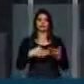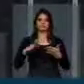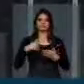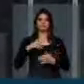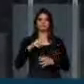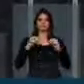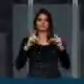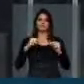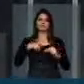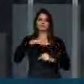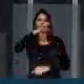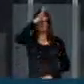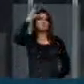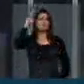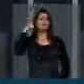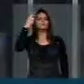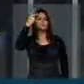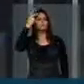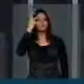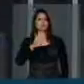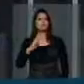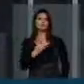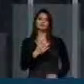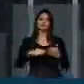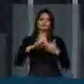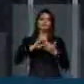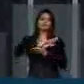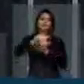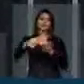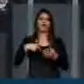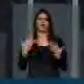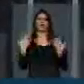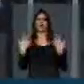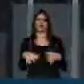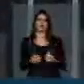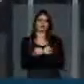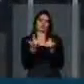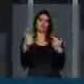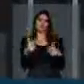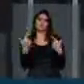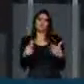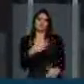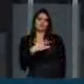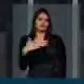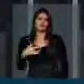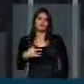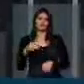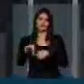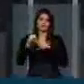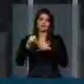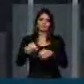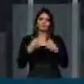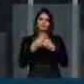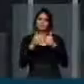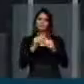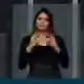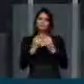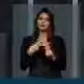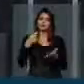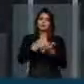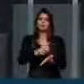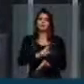de Manaus, de São Paulo, etc., e não tem dinheiro para a saúde, para a educação e para o transporte, para ser usado 2